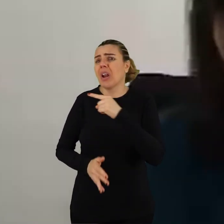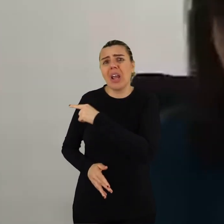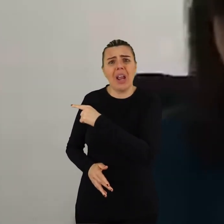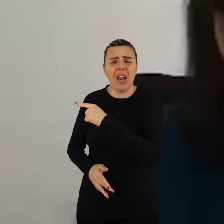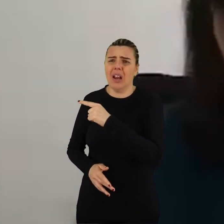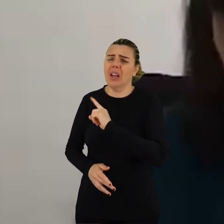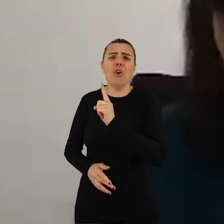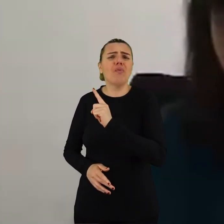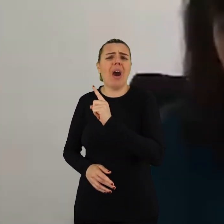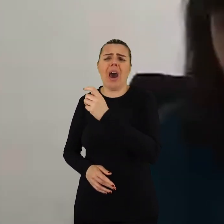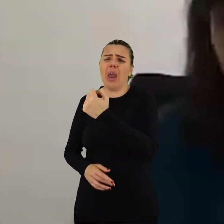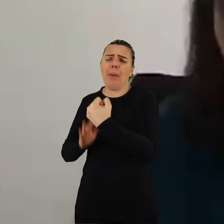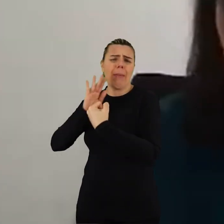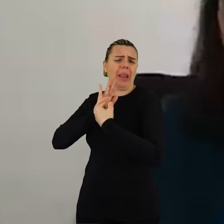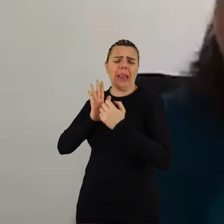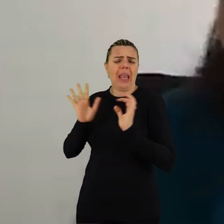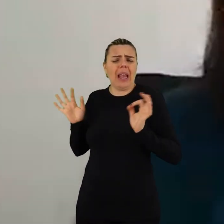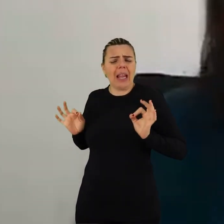me machucar, que eu estava bem, e ela